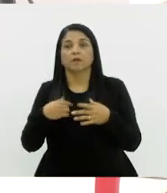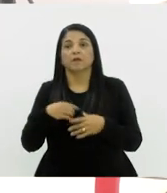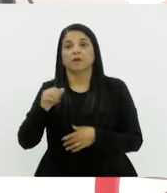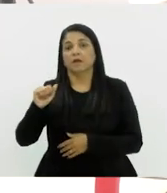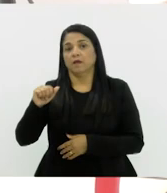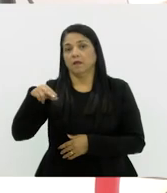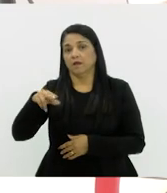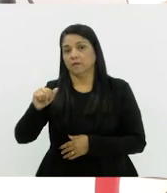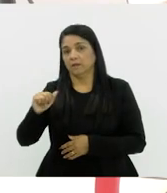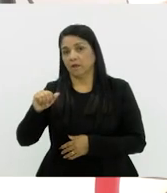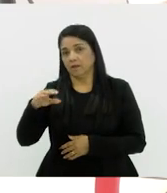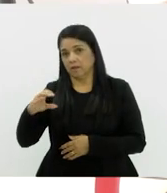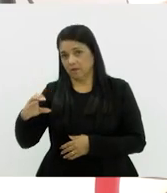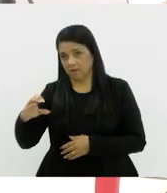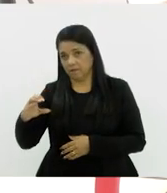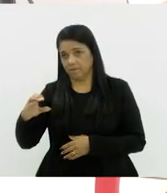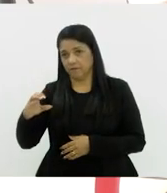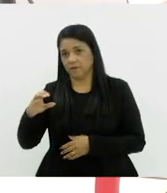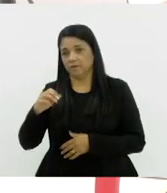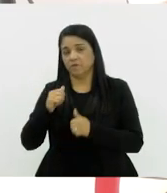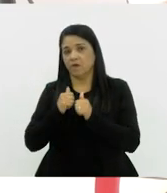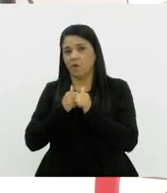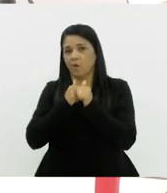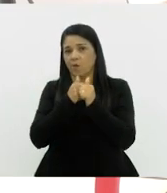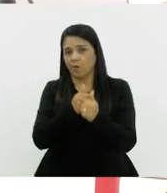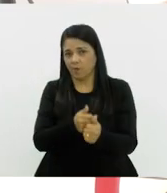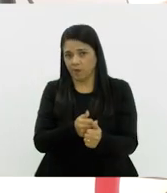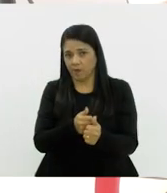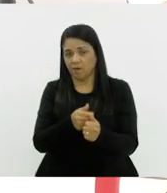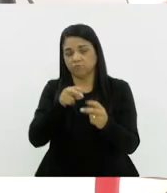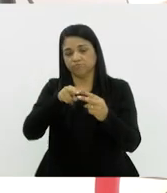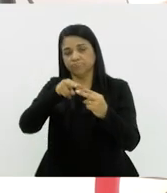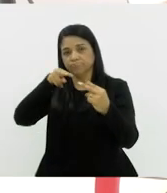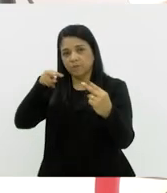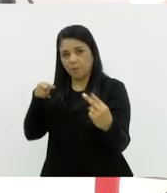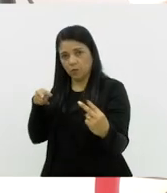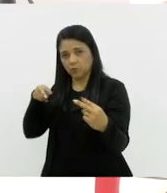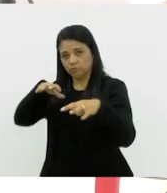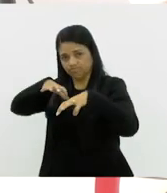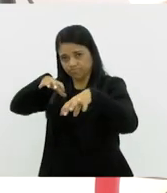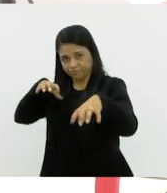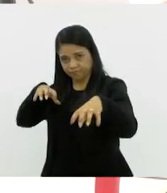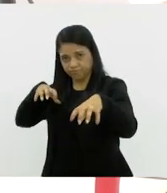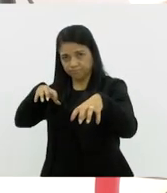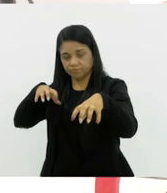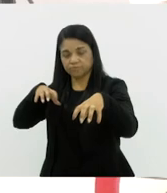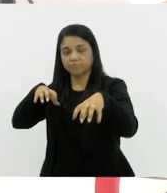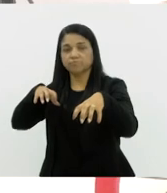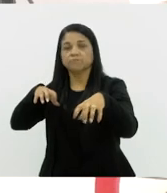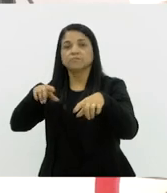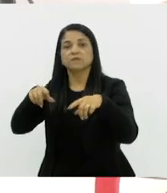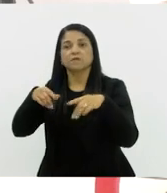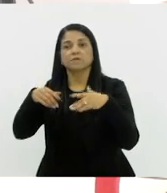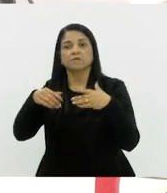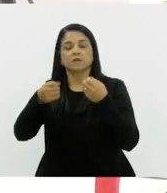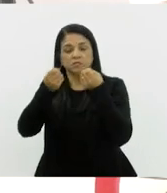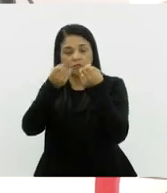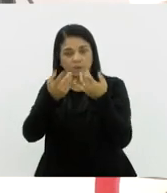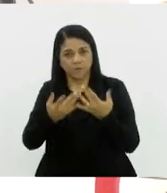A ANAC vai acompanhar de forma remota e vai se expressar